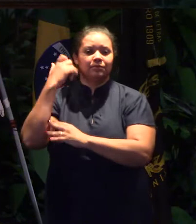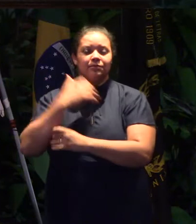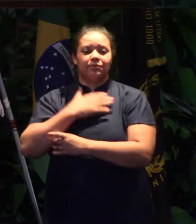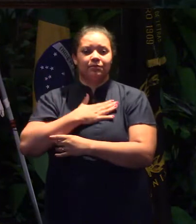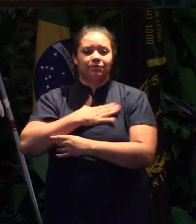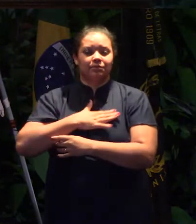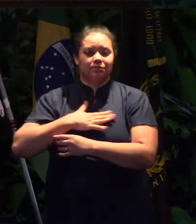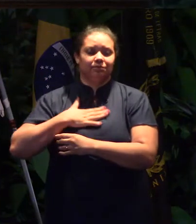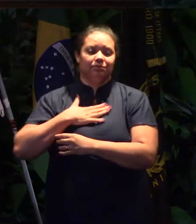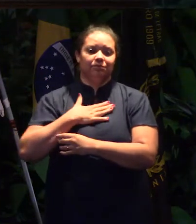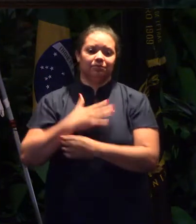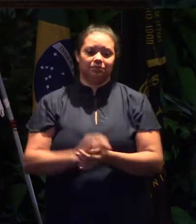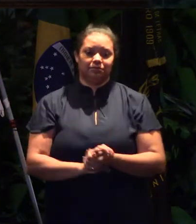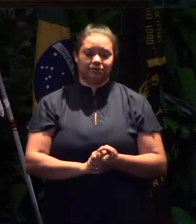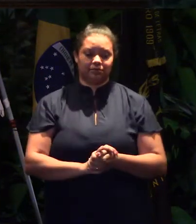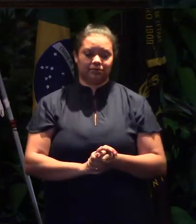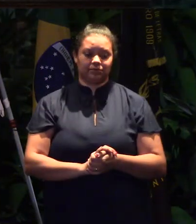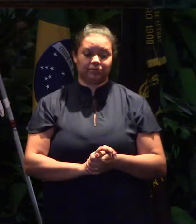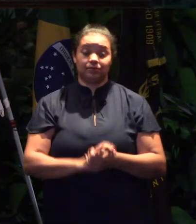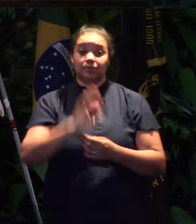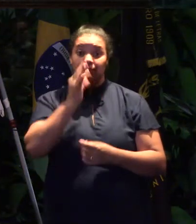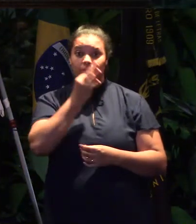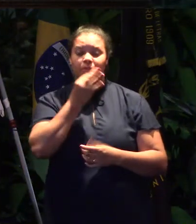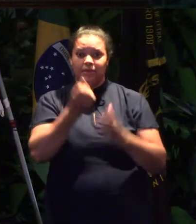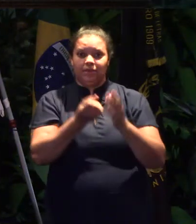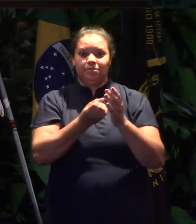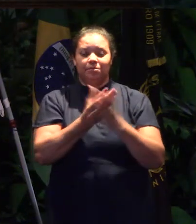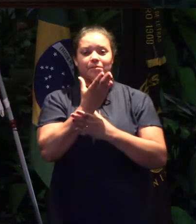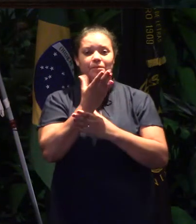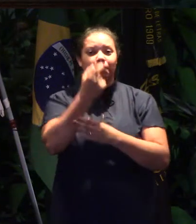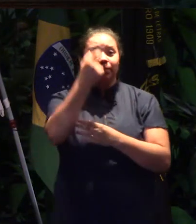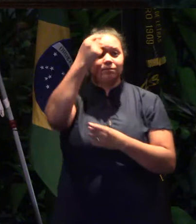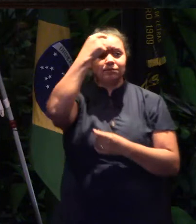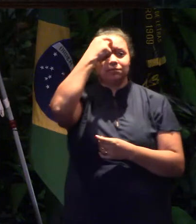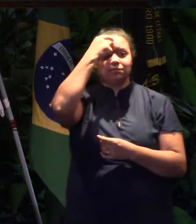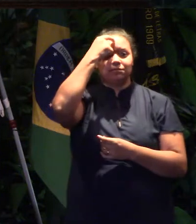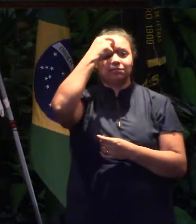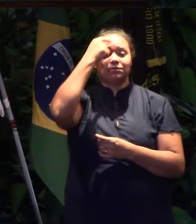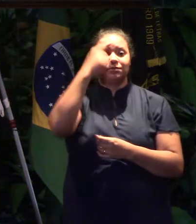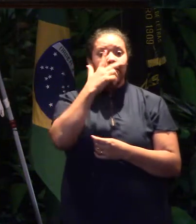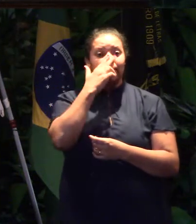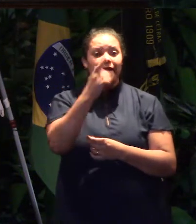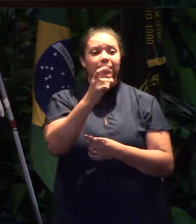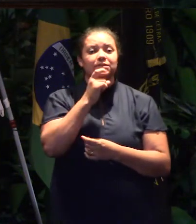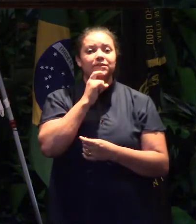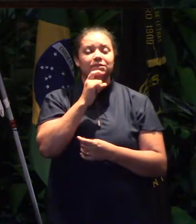gosto. As músicas improvisadas eram, no entanto, como esculturas de gelo sob o